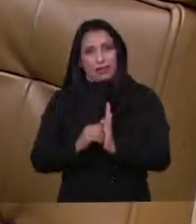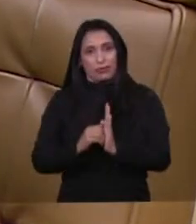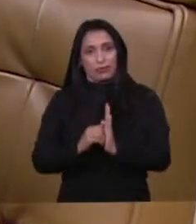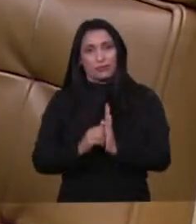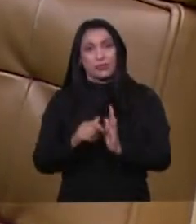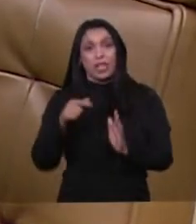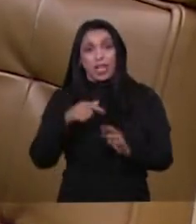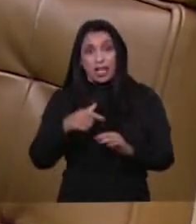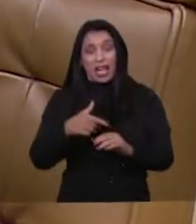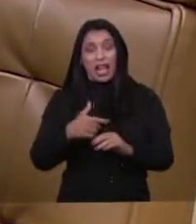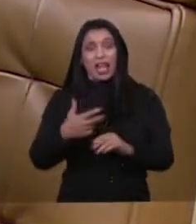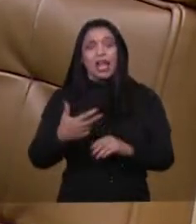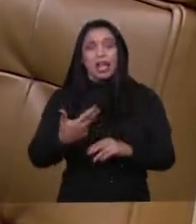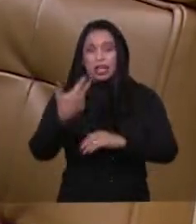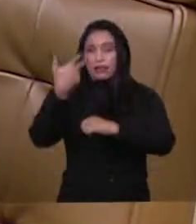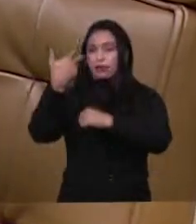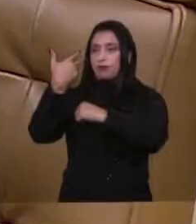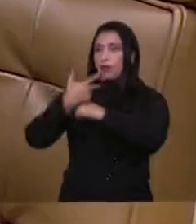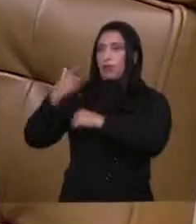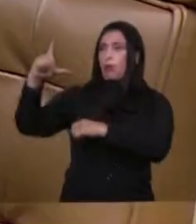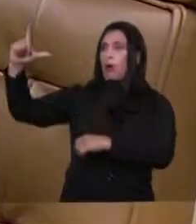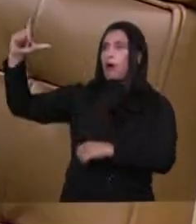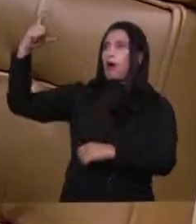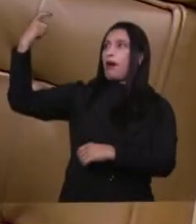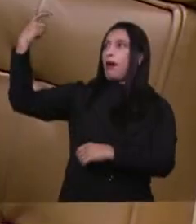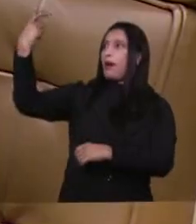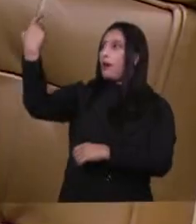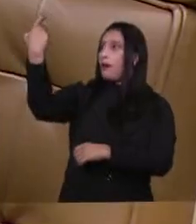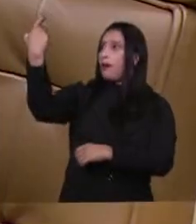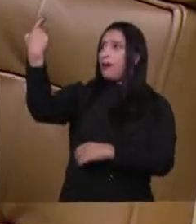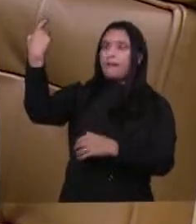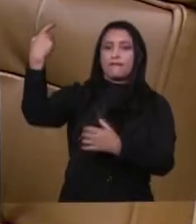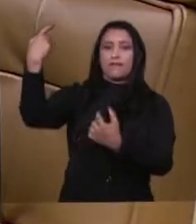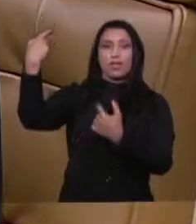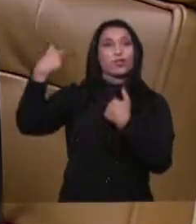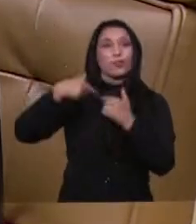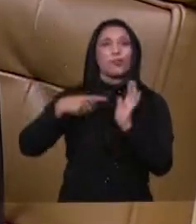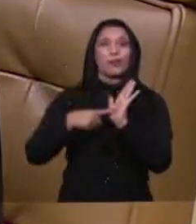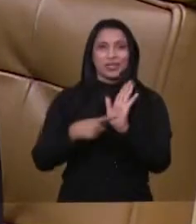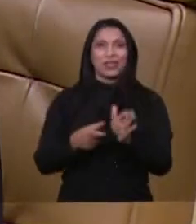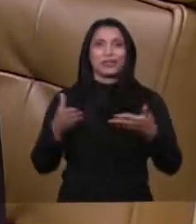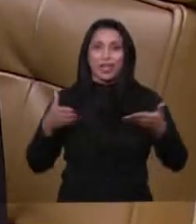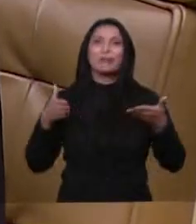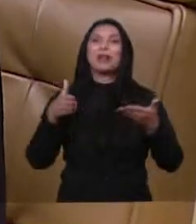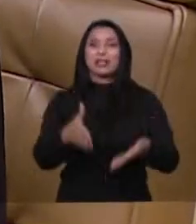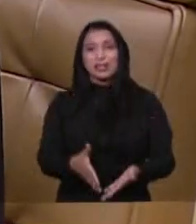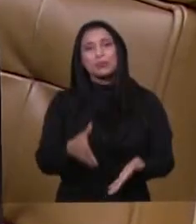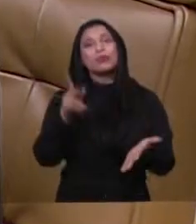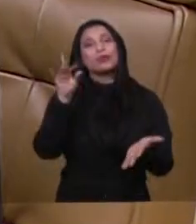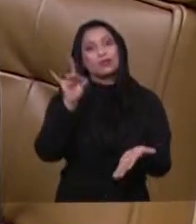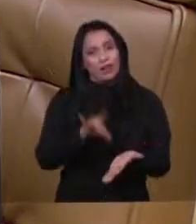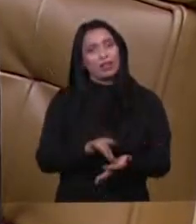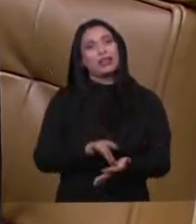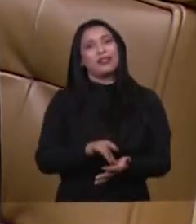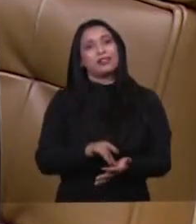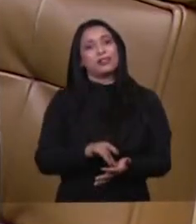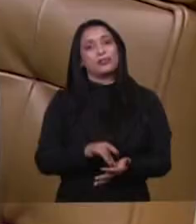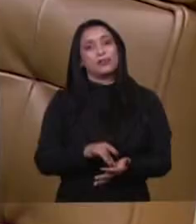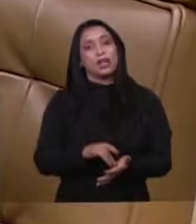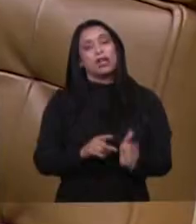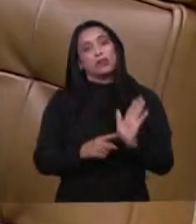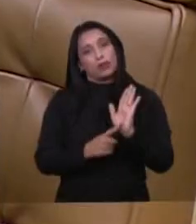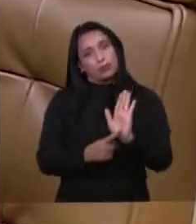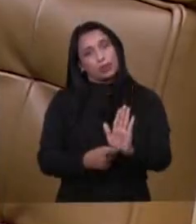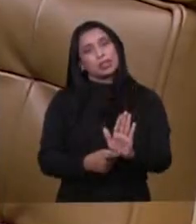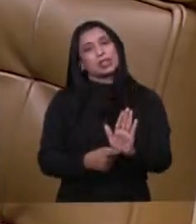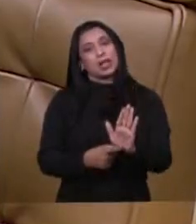inclusive gravou vídeos que não deixam qualquer dúvida sobre a sua participação na empreitada criminosa, como exibido na